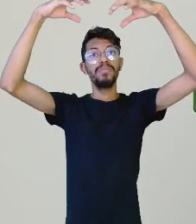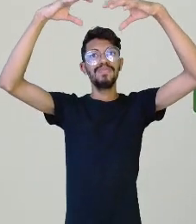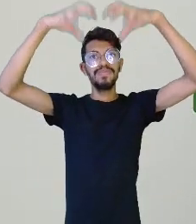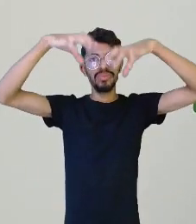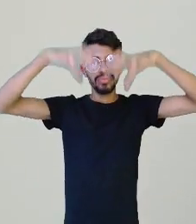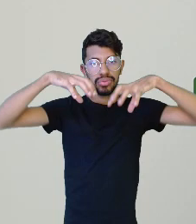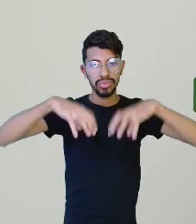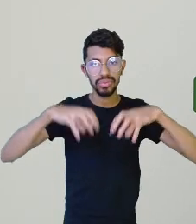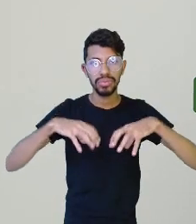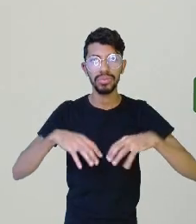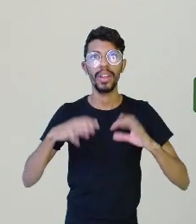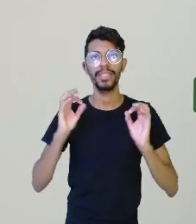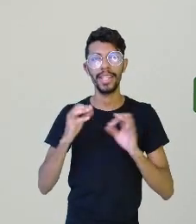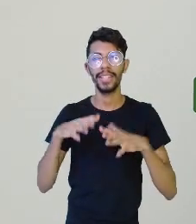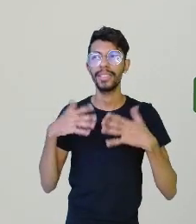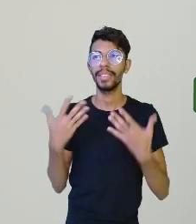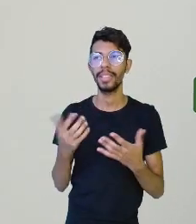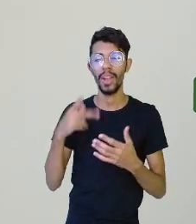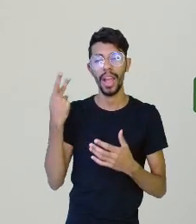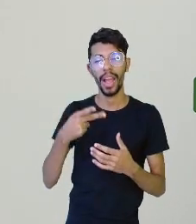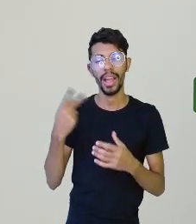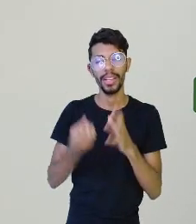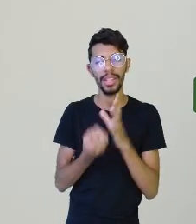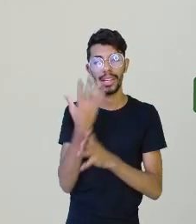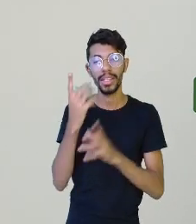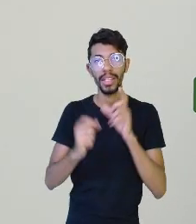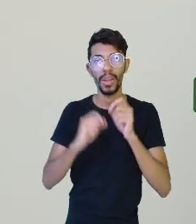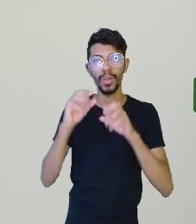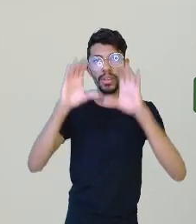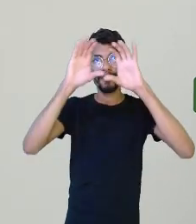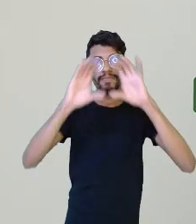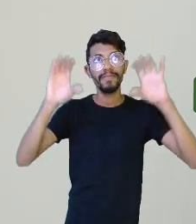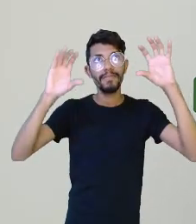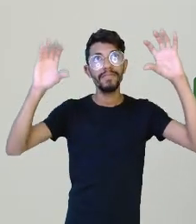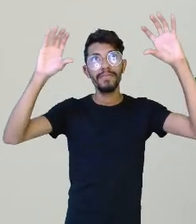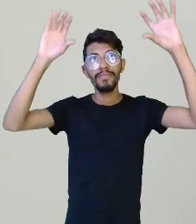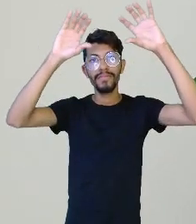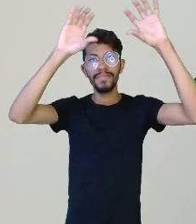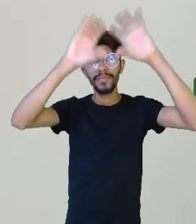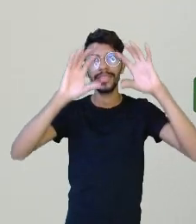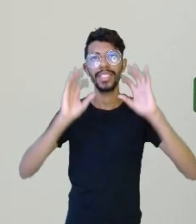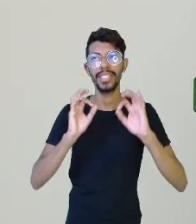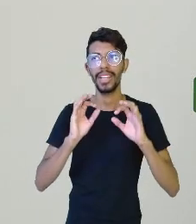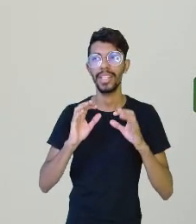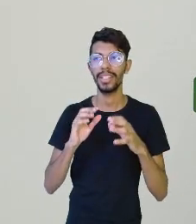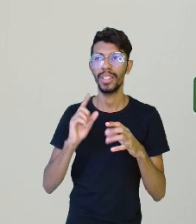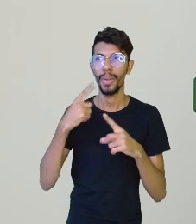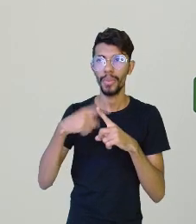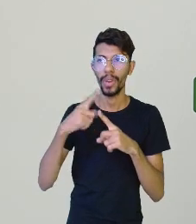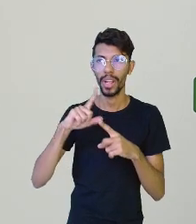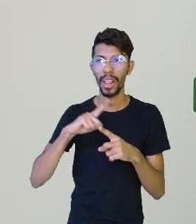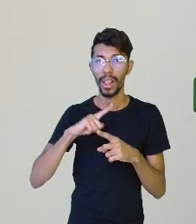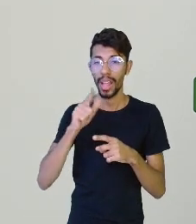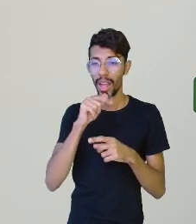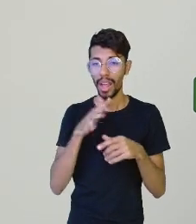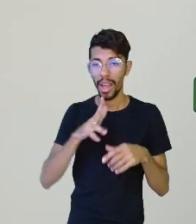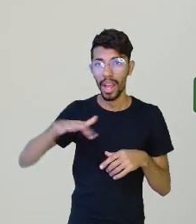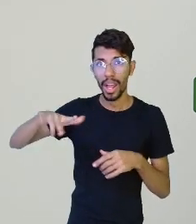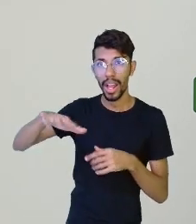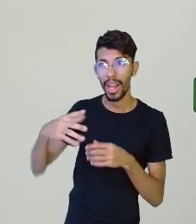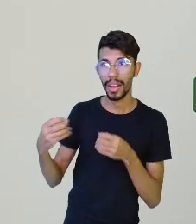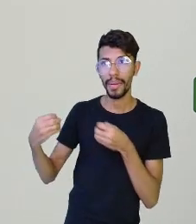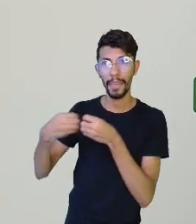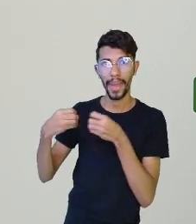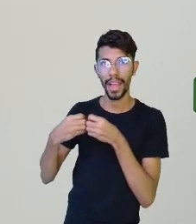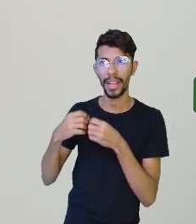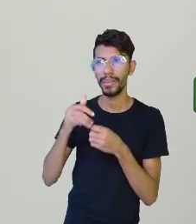aqui é formada, as massas de ar vão formando as nuvens. Então, porque temos o Oceano Atlântico aqui, que é como a gente viu a